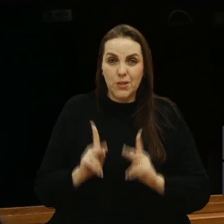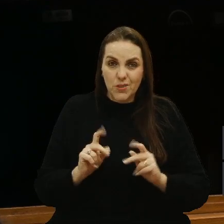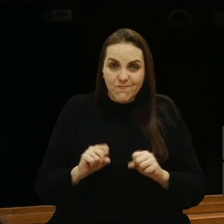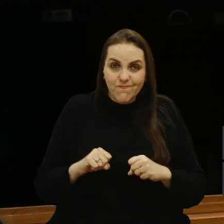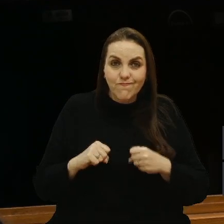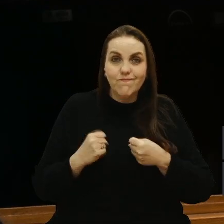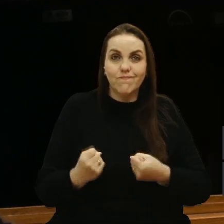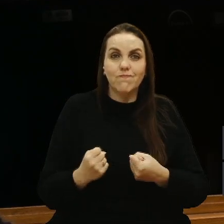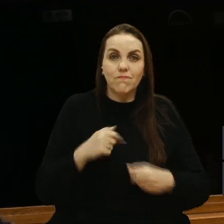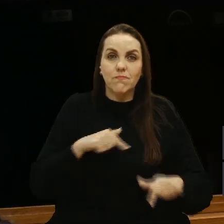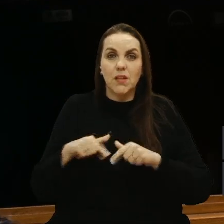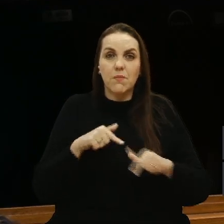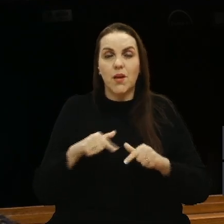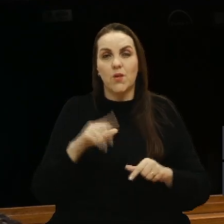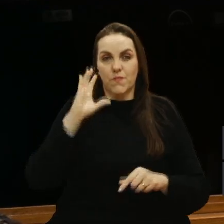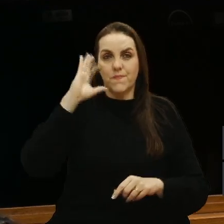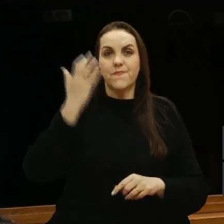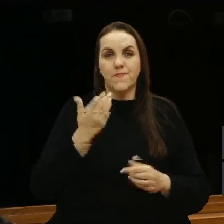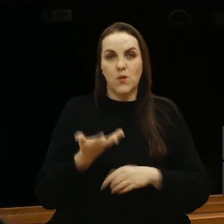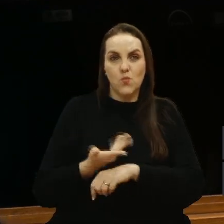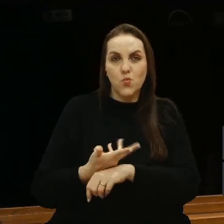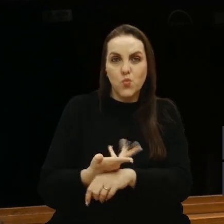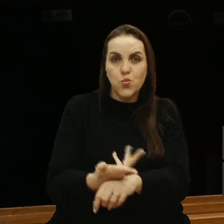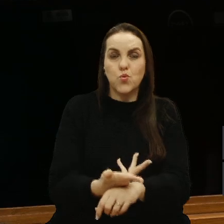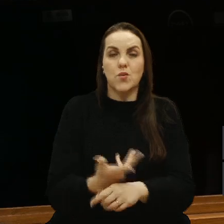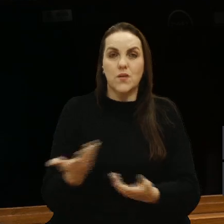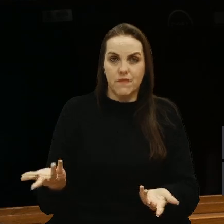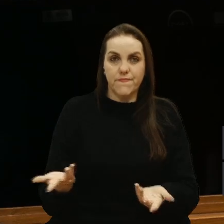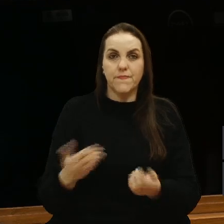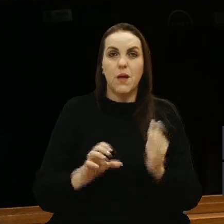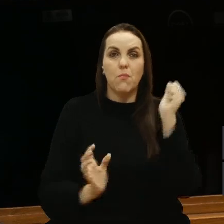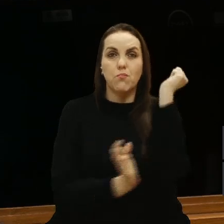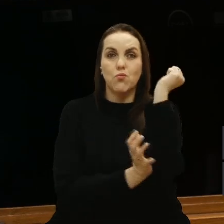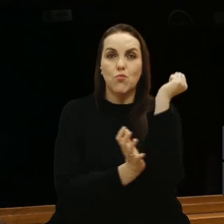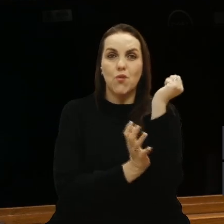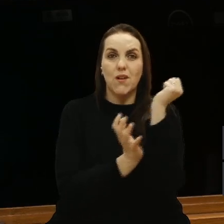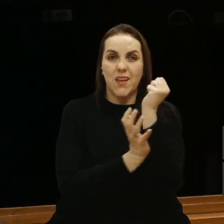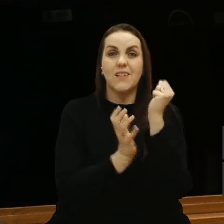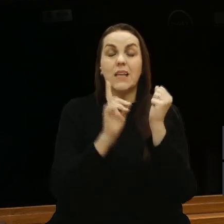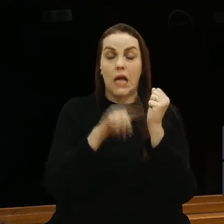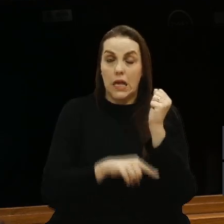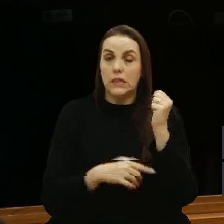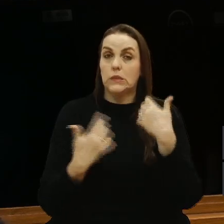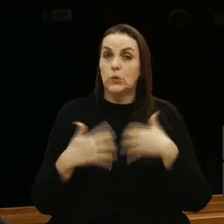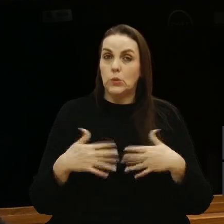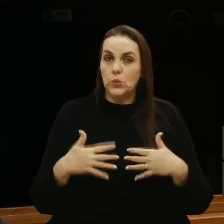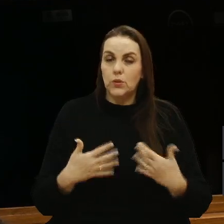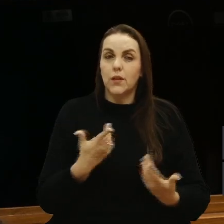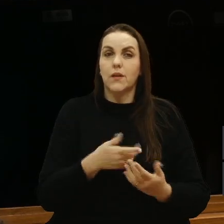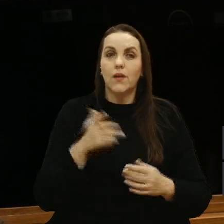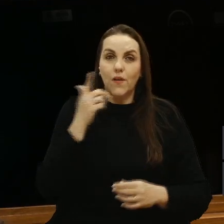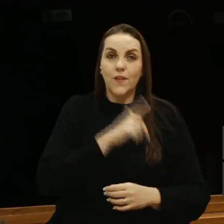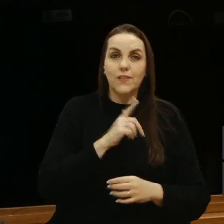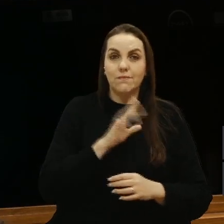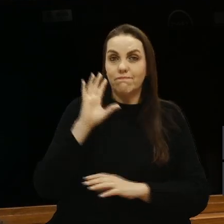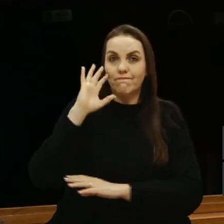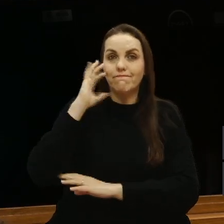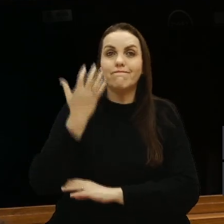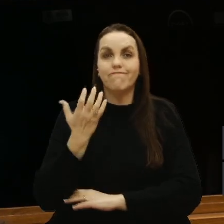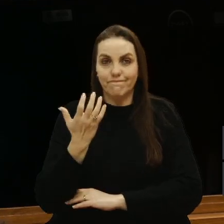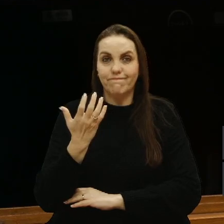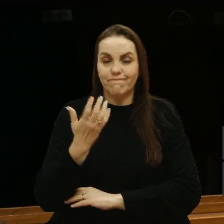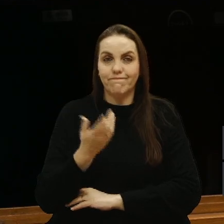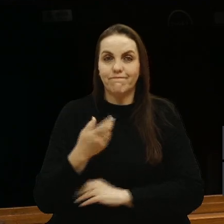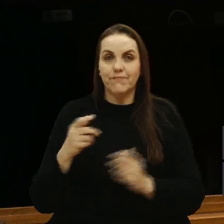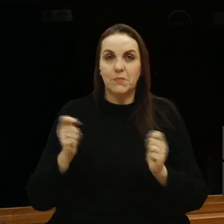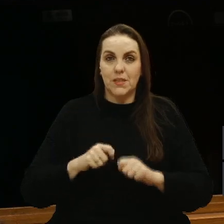e trabalhou para que as coisas fossem agilizadas e que a parte burocrática, que é muito grande, pudesse se resolver para que a gente